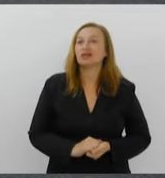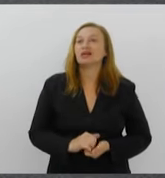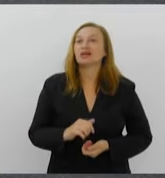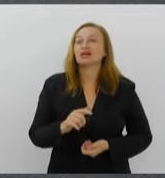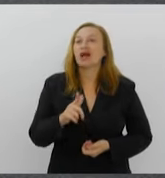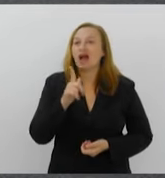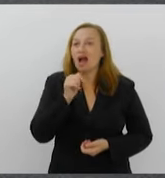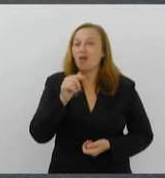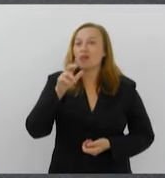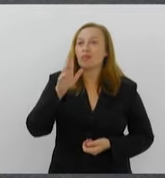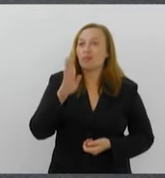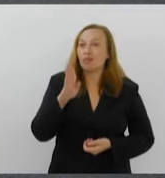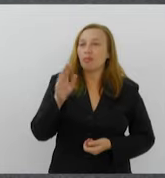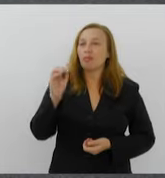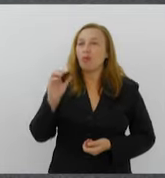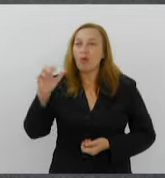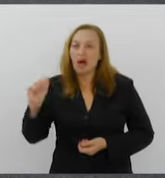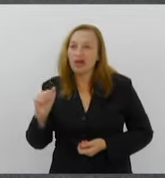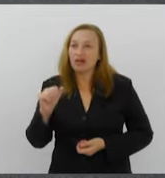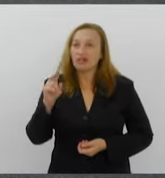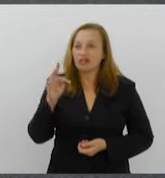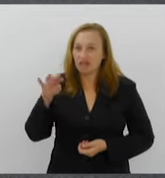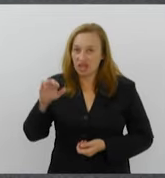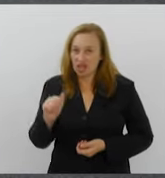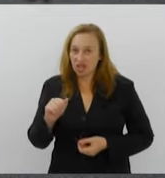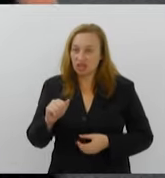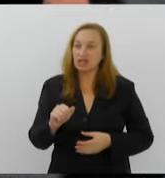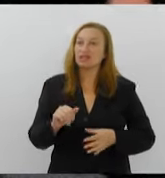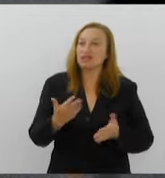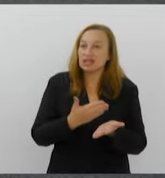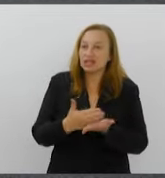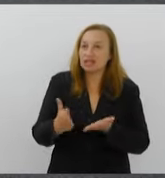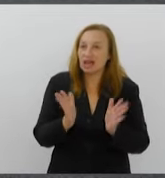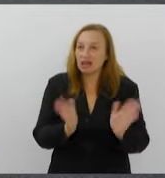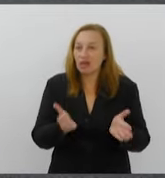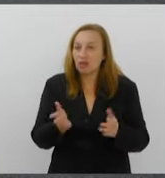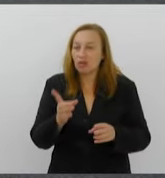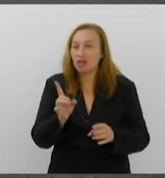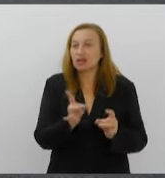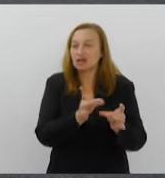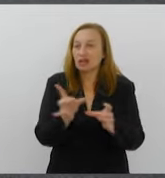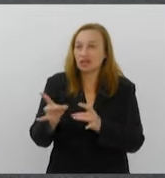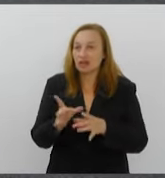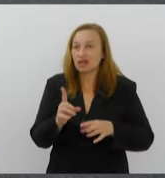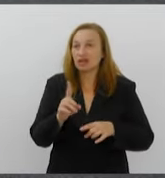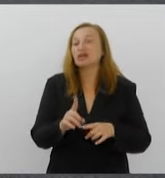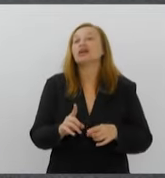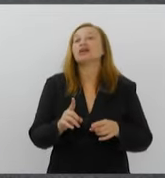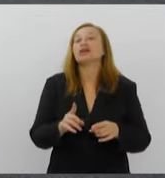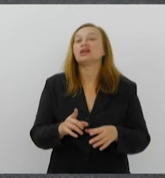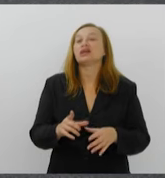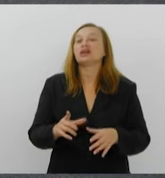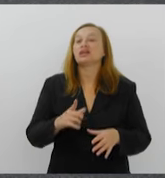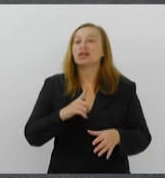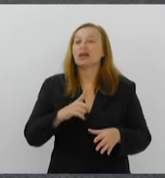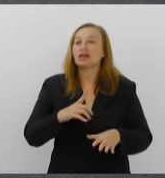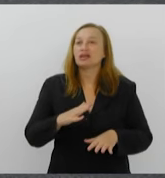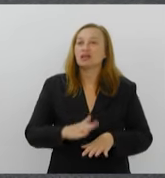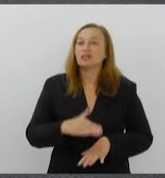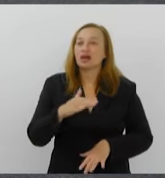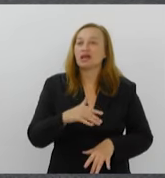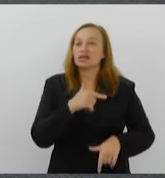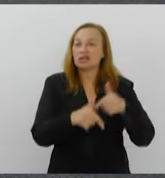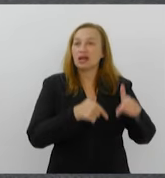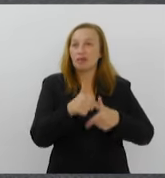Boa Vista, que vai começar a ser engarrafada agora, em breve, dentro de 3 meses, gerando emprego para Macuco e para a